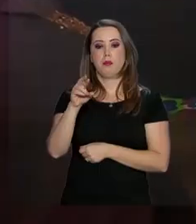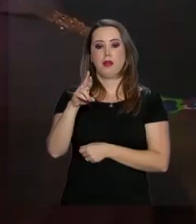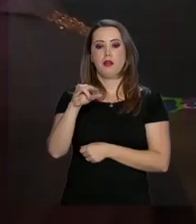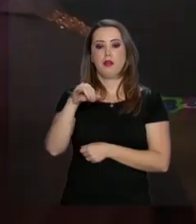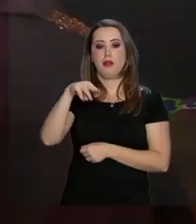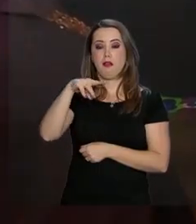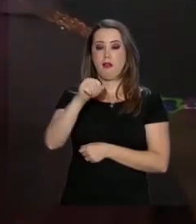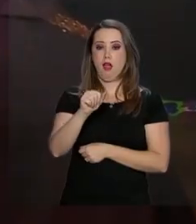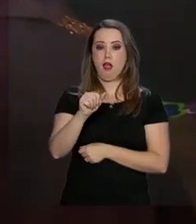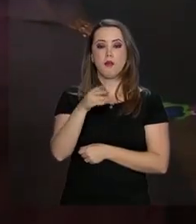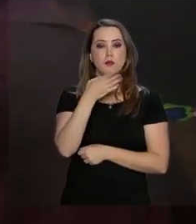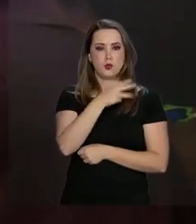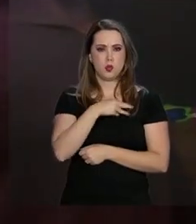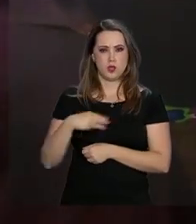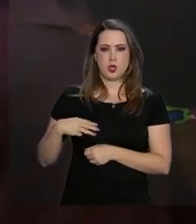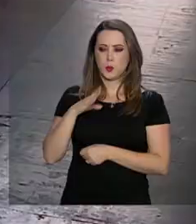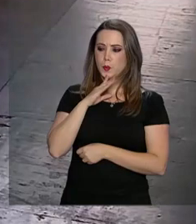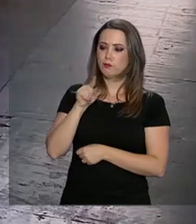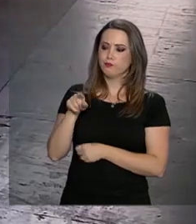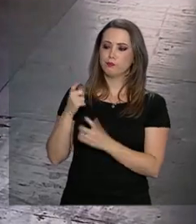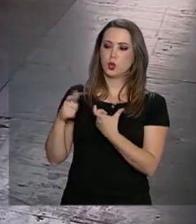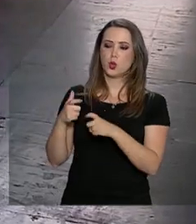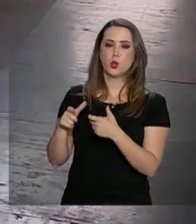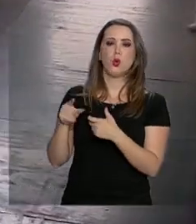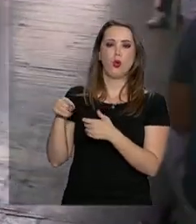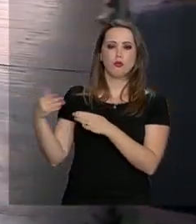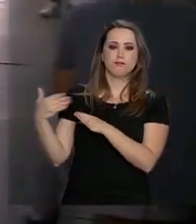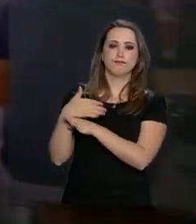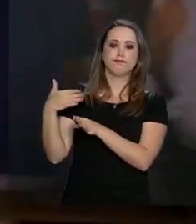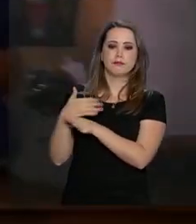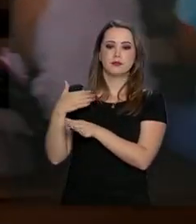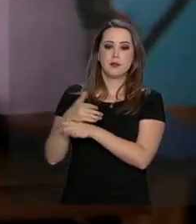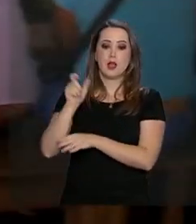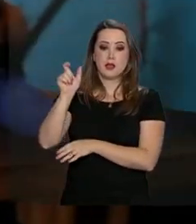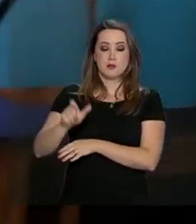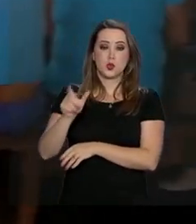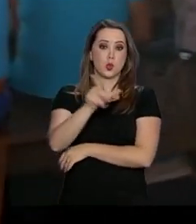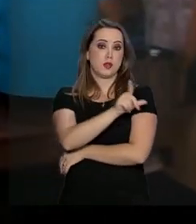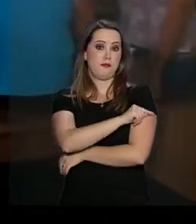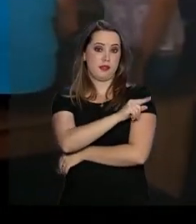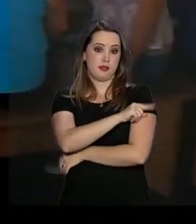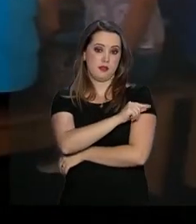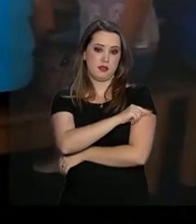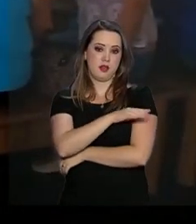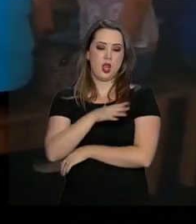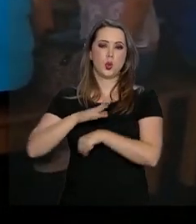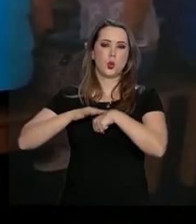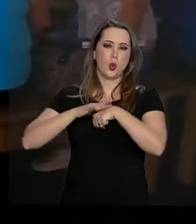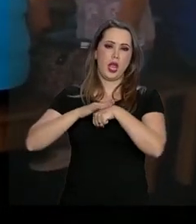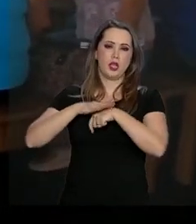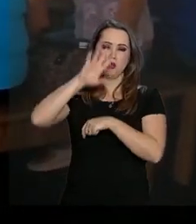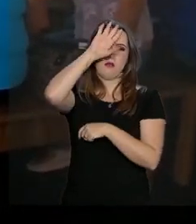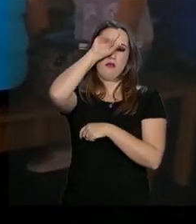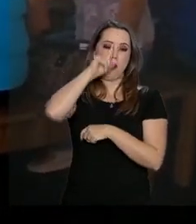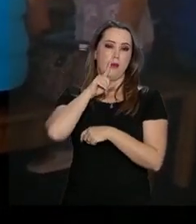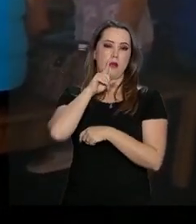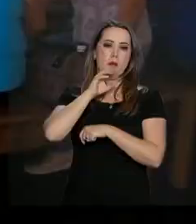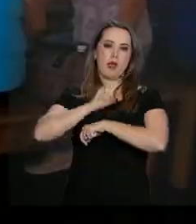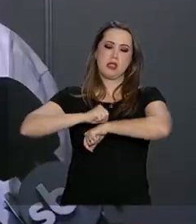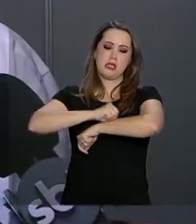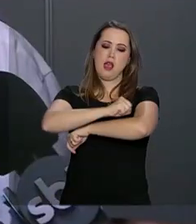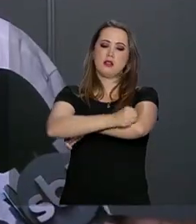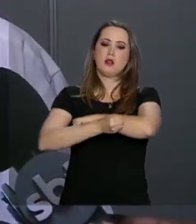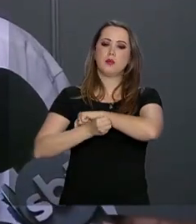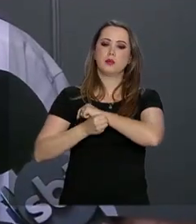triagem inaugurado em junho do ano passado. Logo na entrada, os imigrantes são imunizados contra doenças como febre amarela e